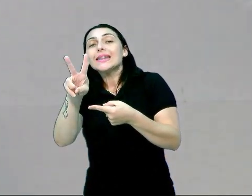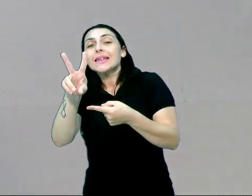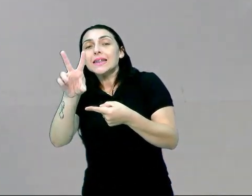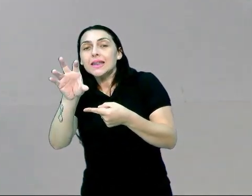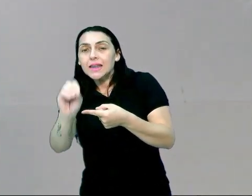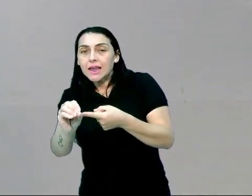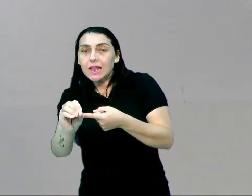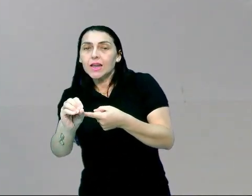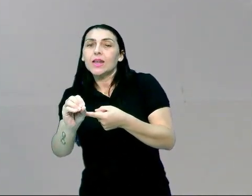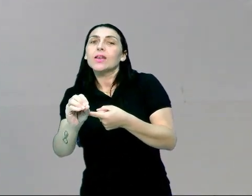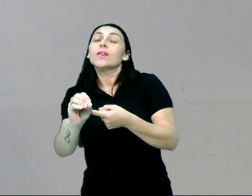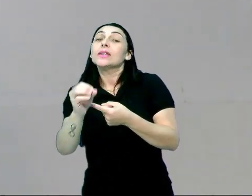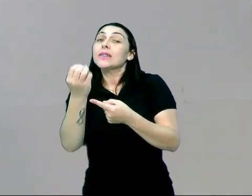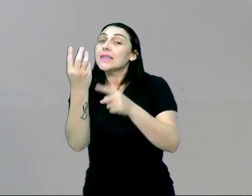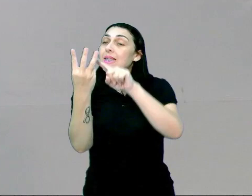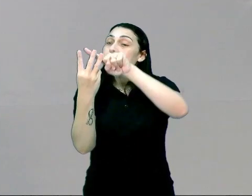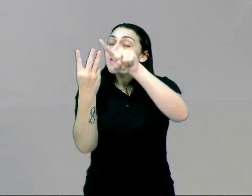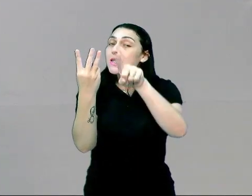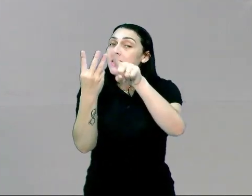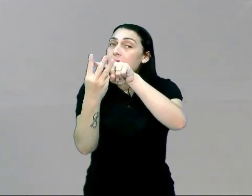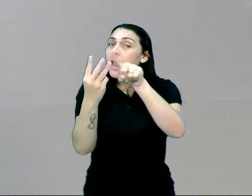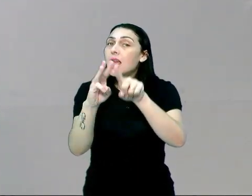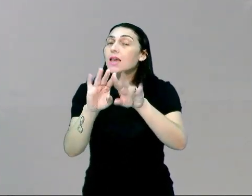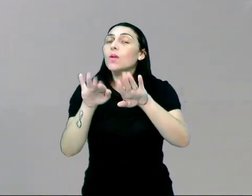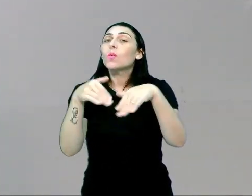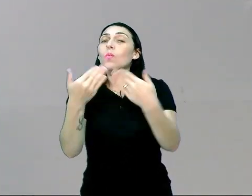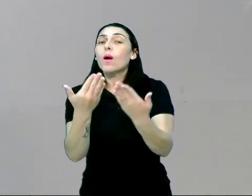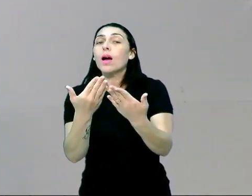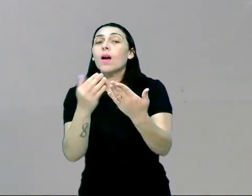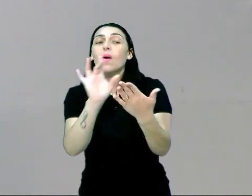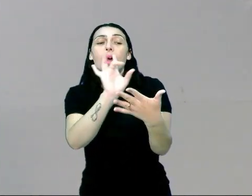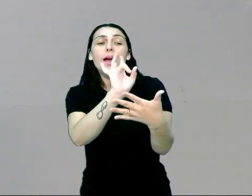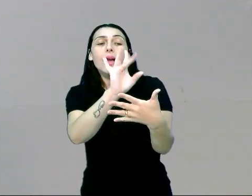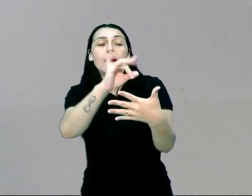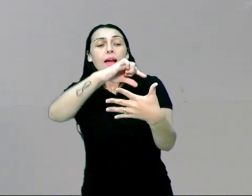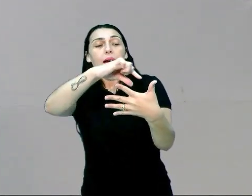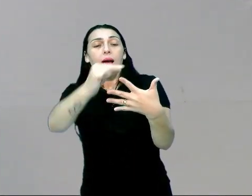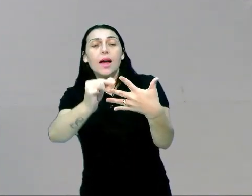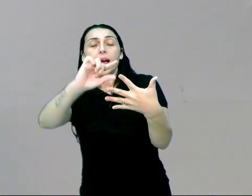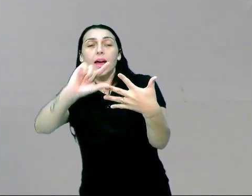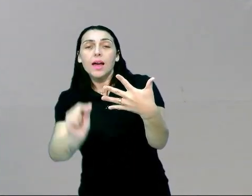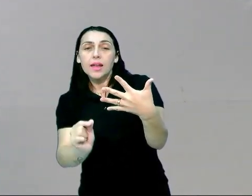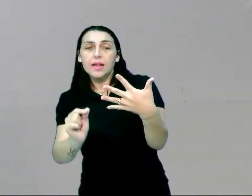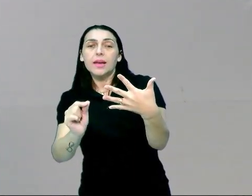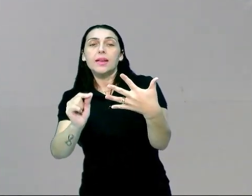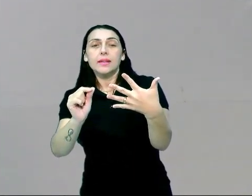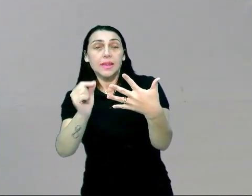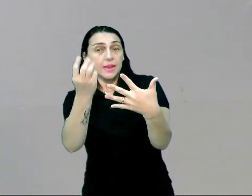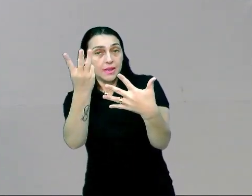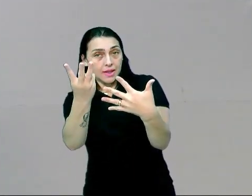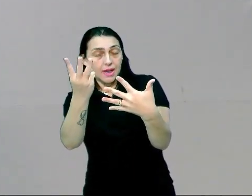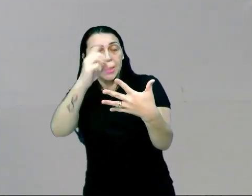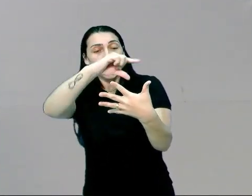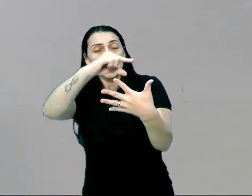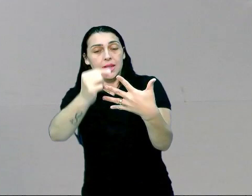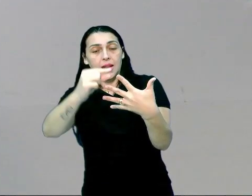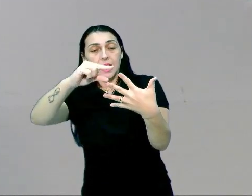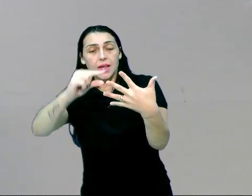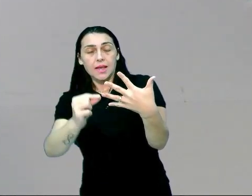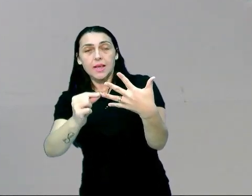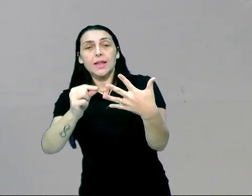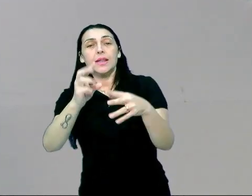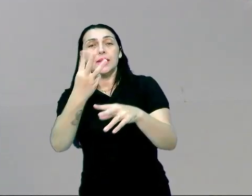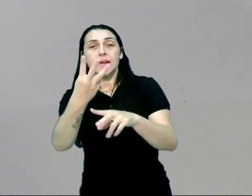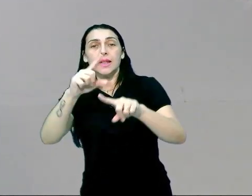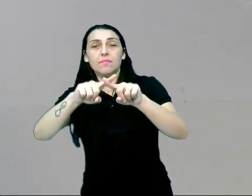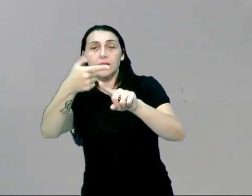final é um trevo de 3 folhas e você tem que descobrir quanto vale cada folhinha, e eu já sei que cada folhinha vale 3, então é 3 vezes 20, que